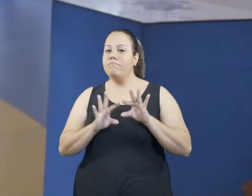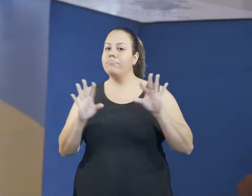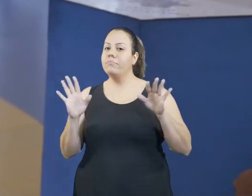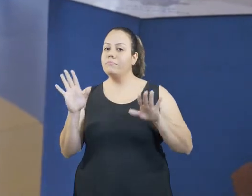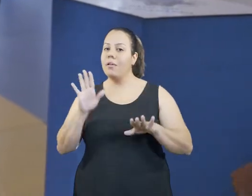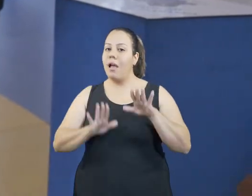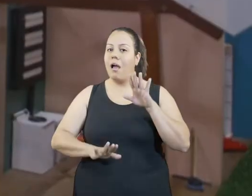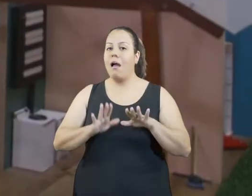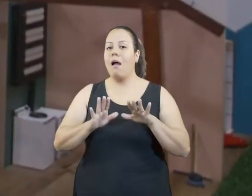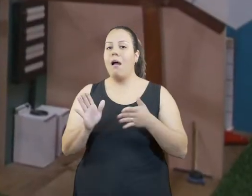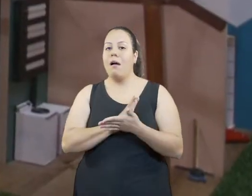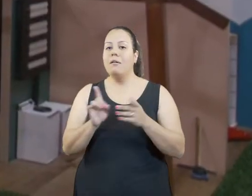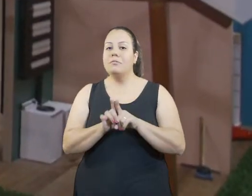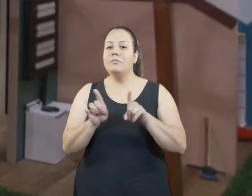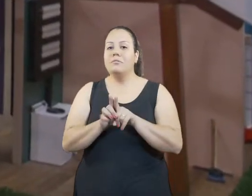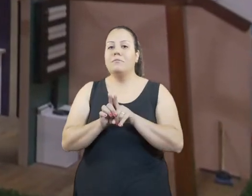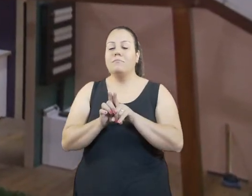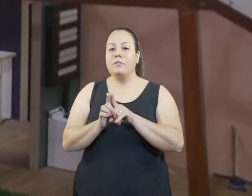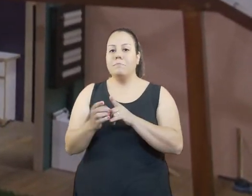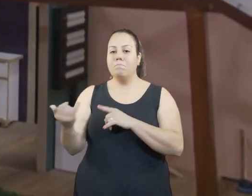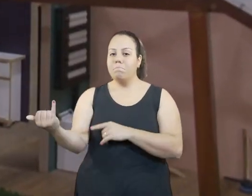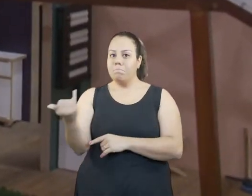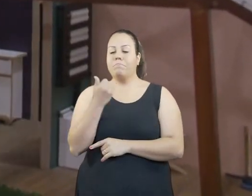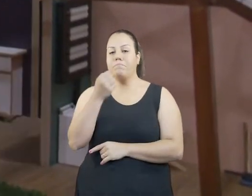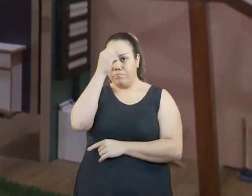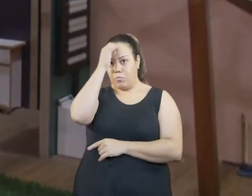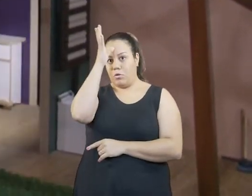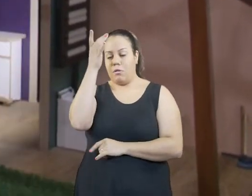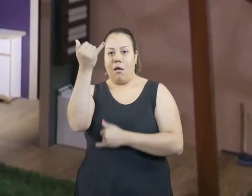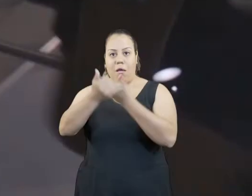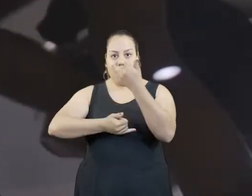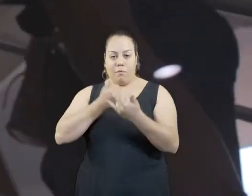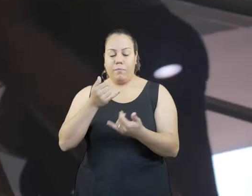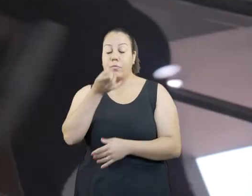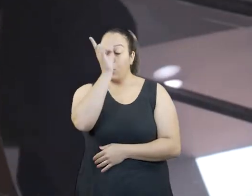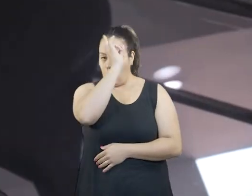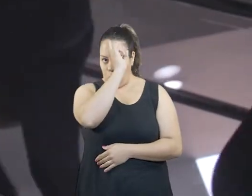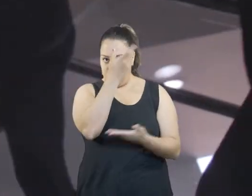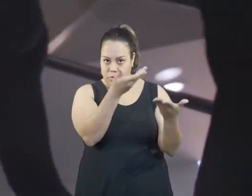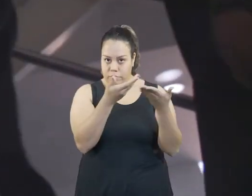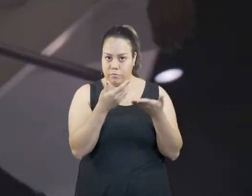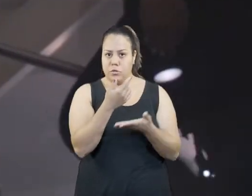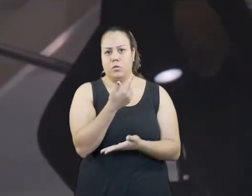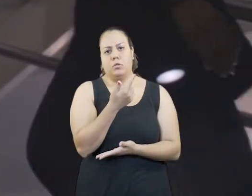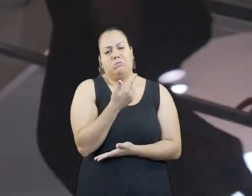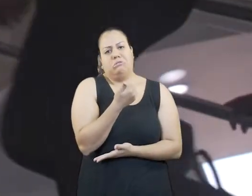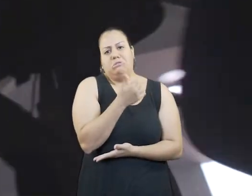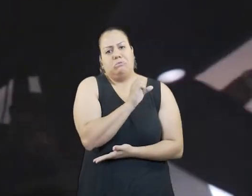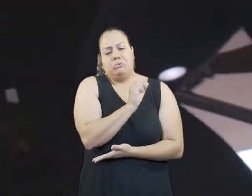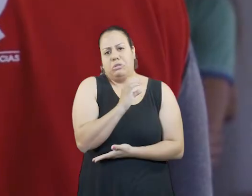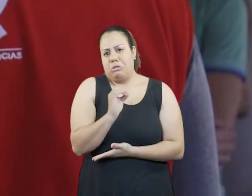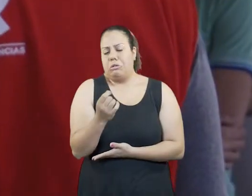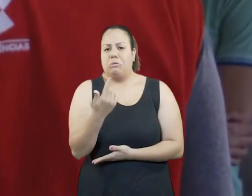forma de passar o conhecimento de forma lúdica. Recebe por dia 180, 200 pessoas,